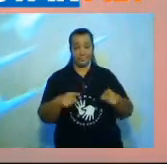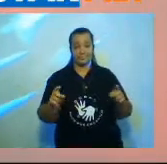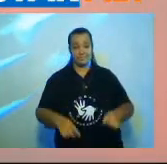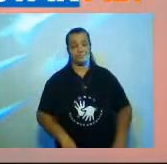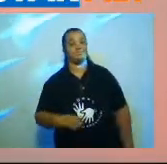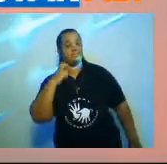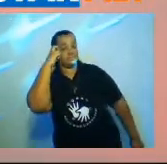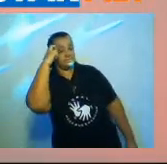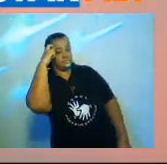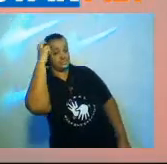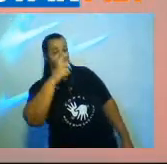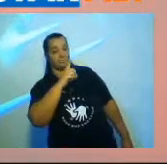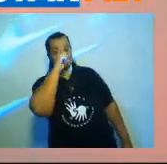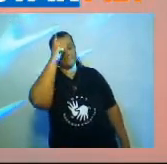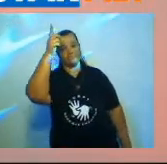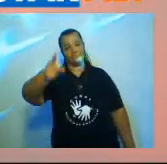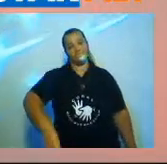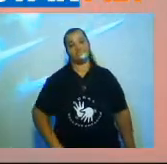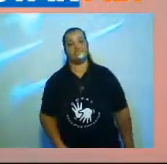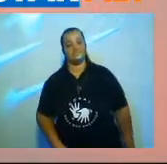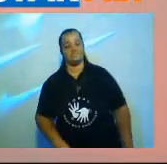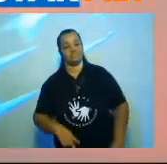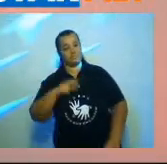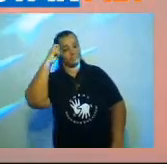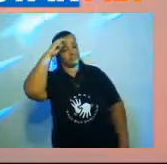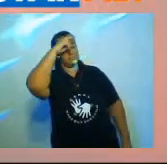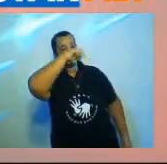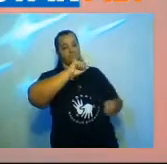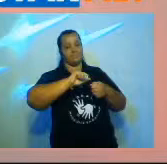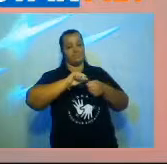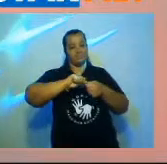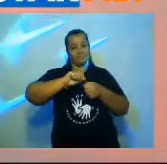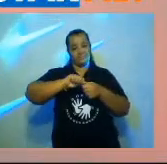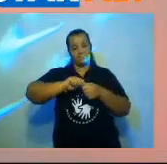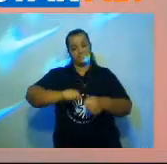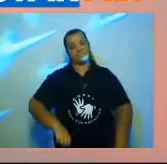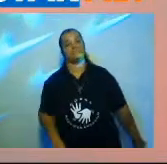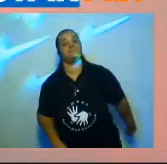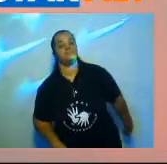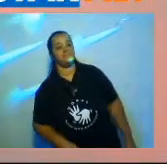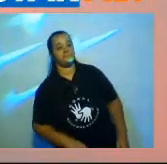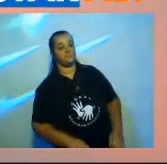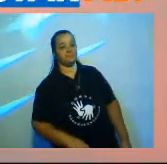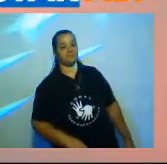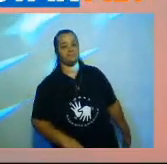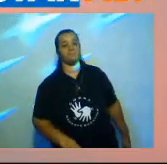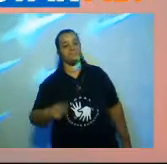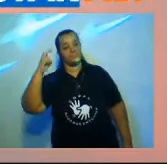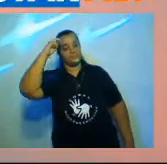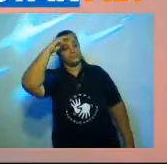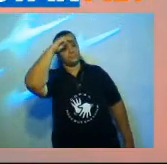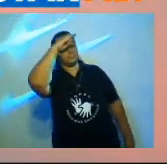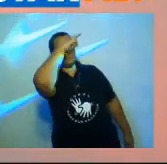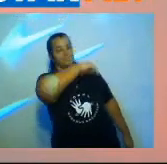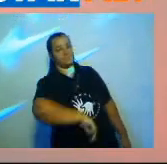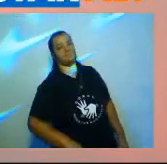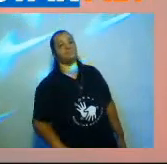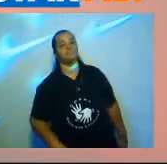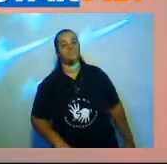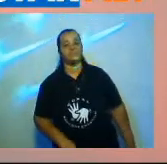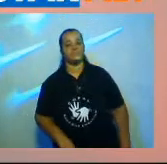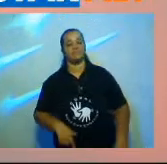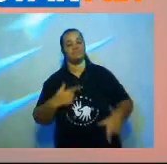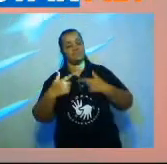dicas culturais e muito mais por aqui, tá bem? A realização da Prefeitura Municipal de Piracaia, a gestão, Silvino Sintra, prefeito, vice André